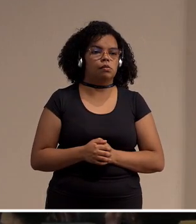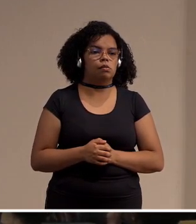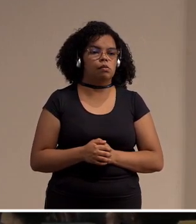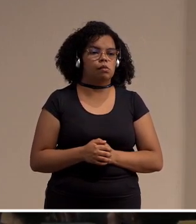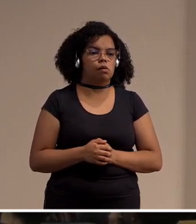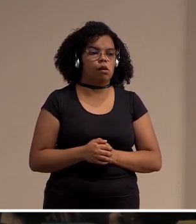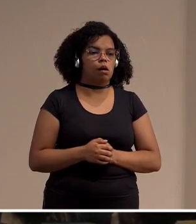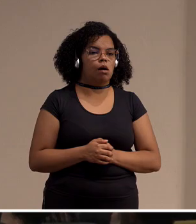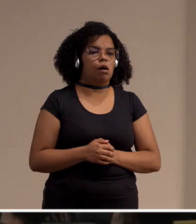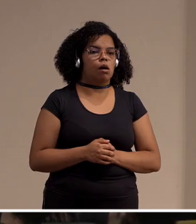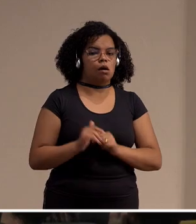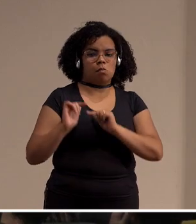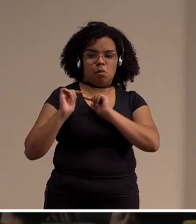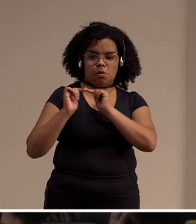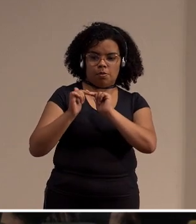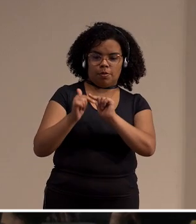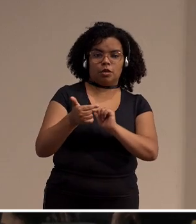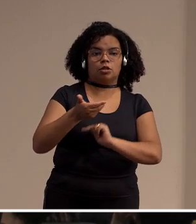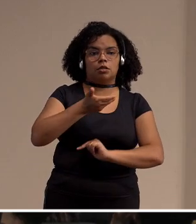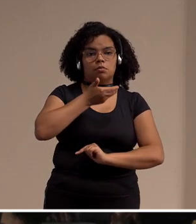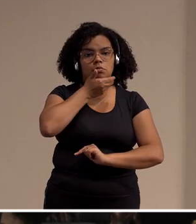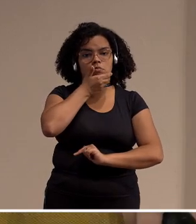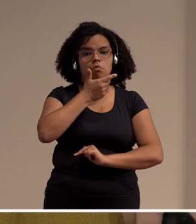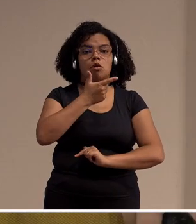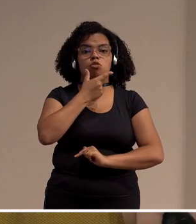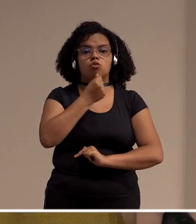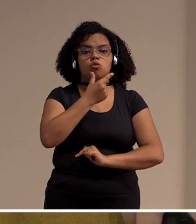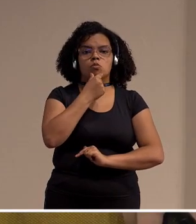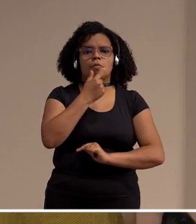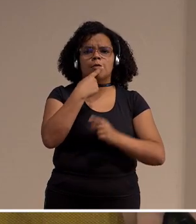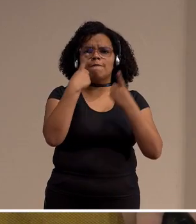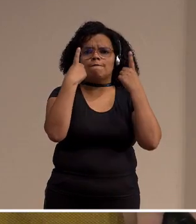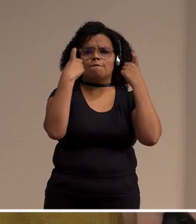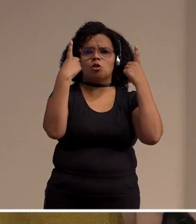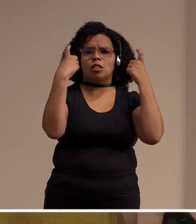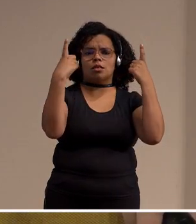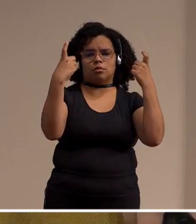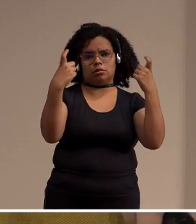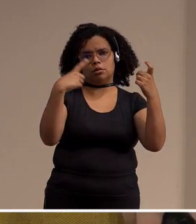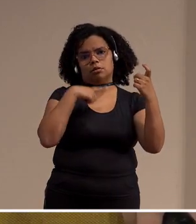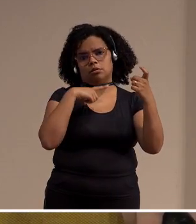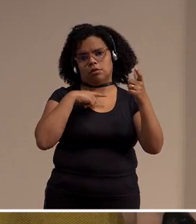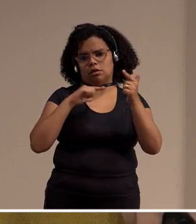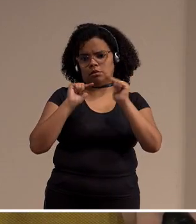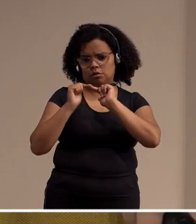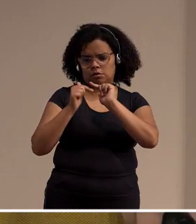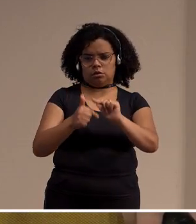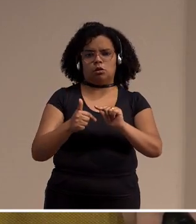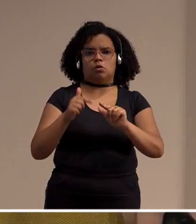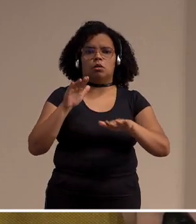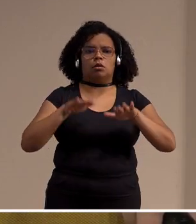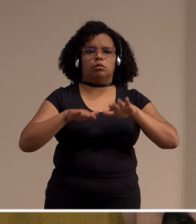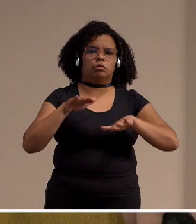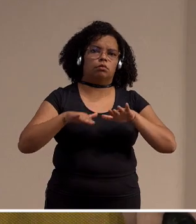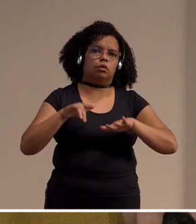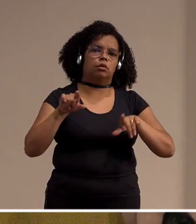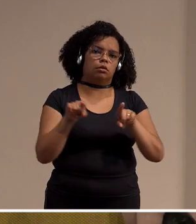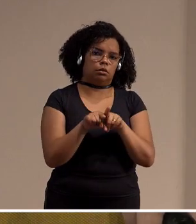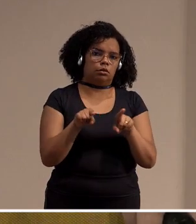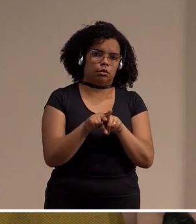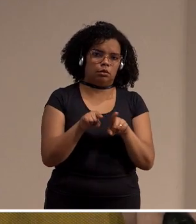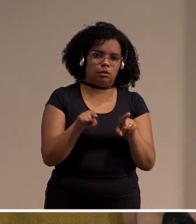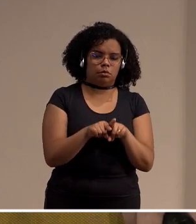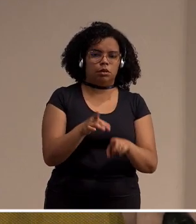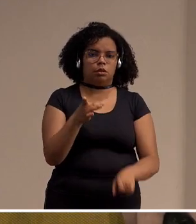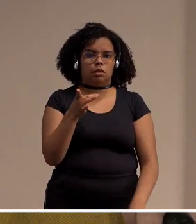masculinidade, à violência muitas vezes que tem esse tipo de rituais. E eu acho que também isso está presente no momento que o